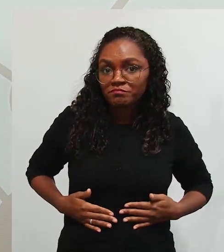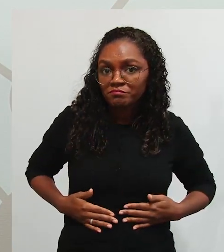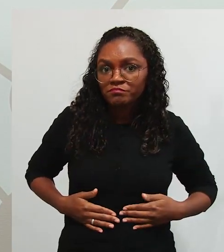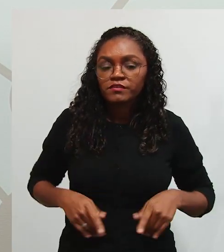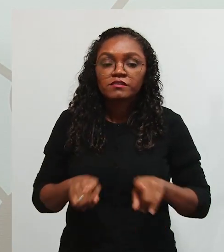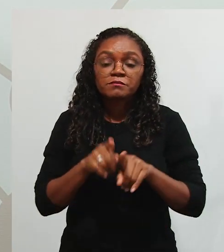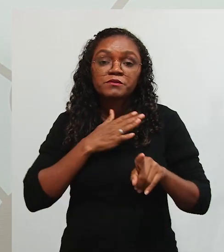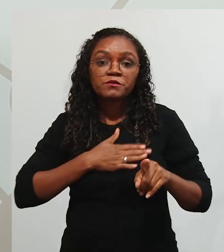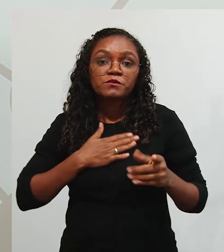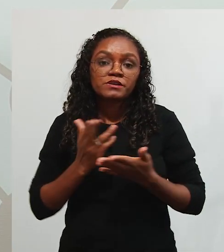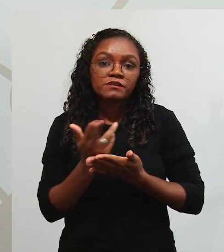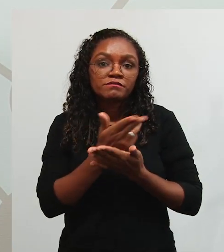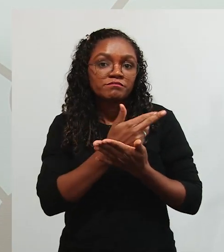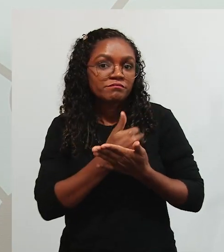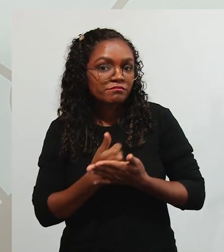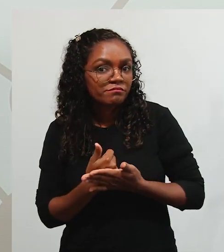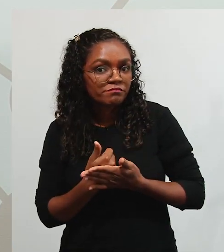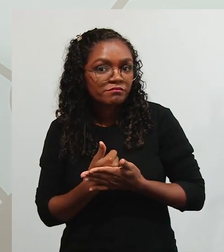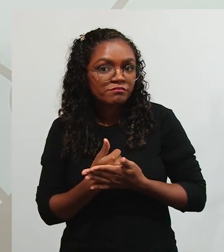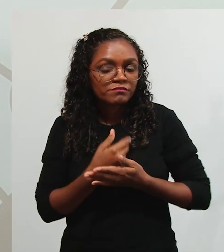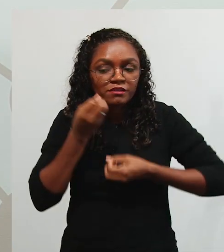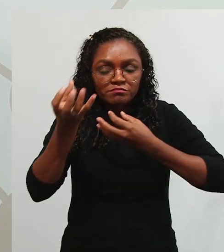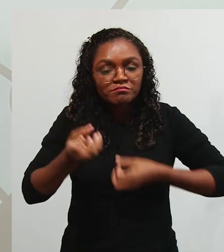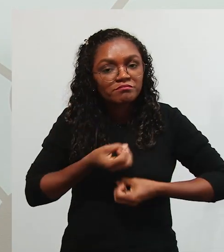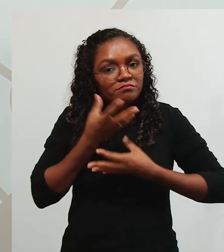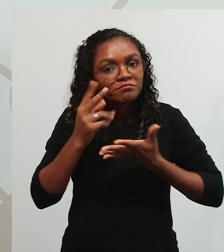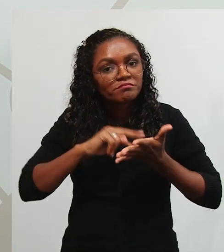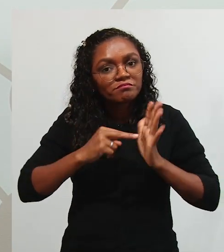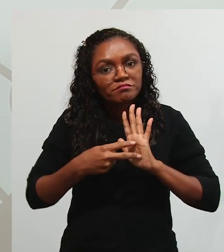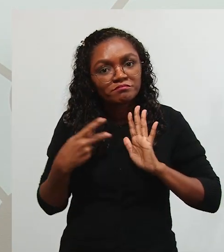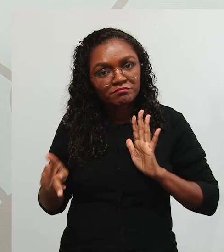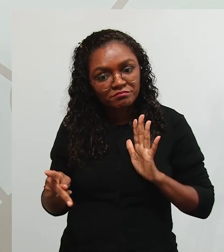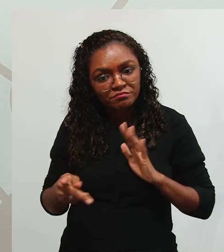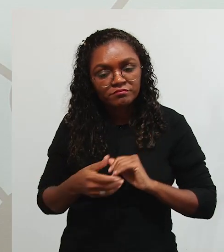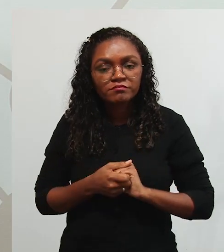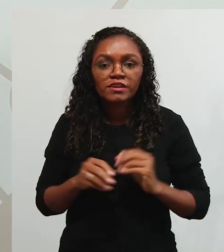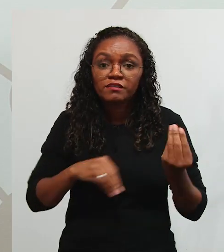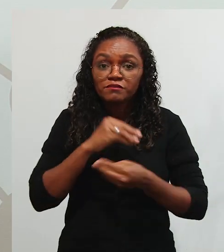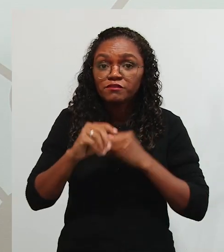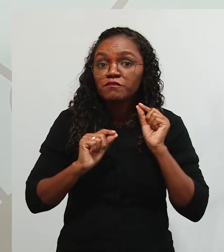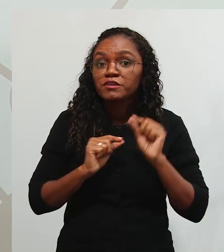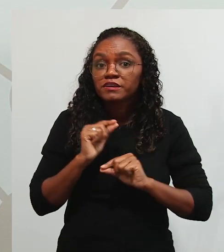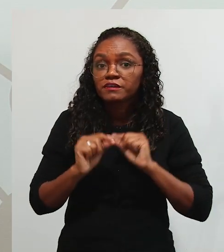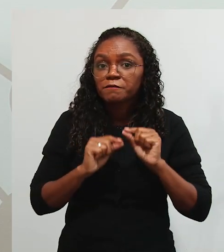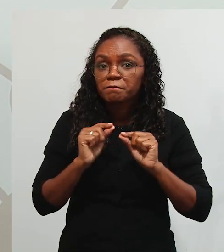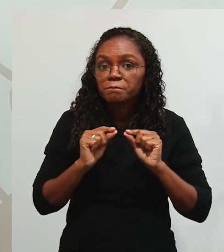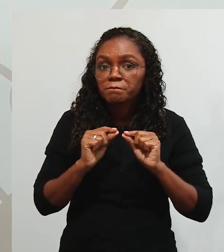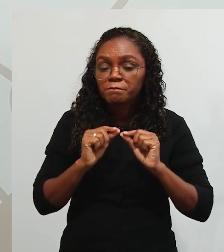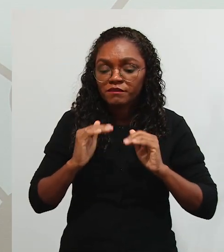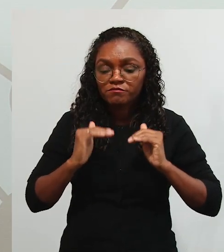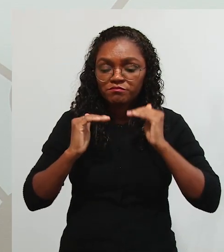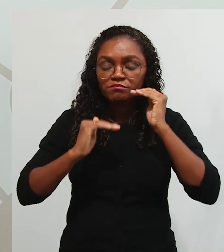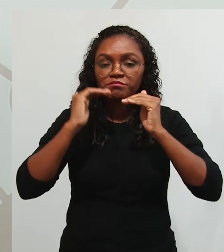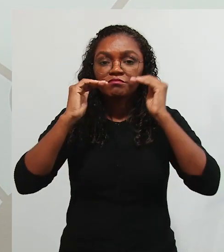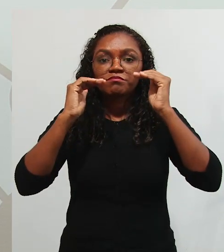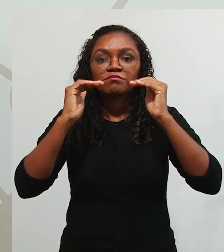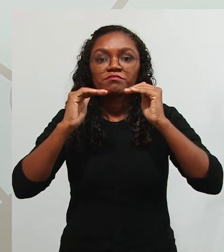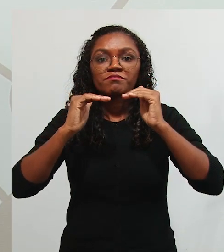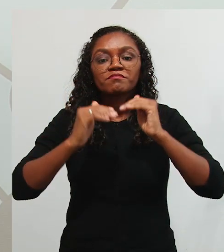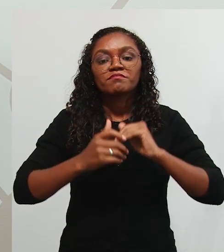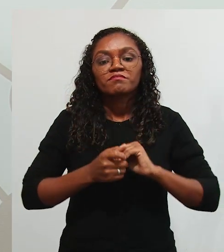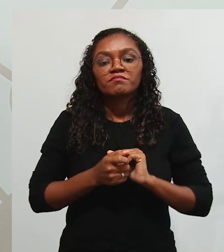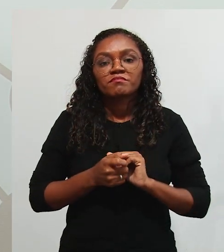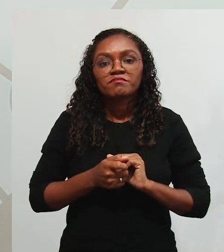de desenhar, então é a forma onde ela se expressa bastante e, querendo ou não, envolve, né, em certo nível